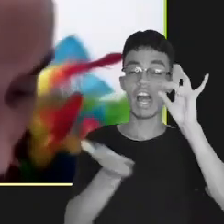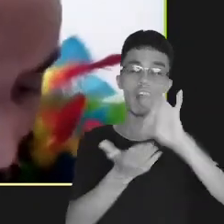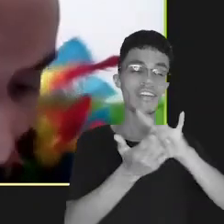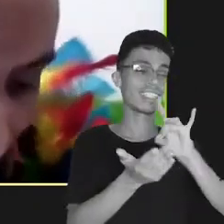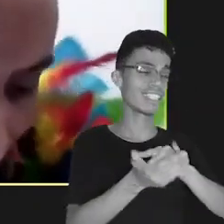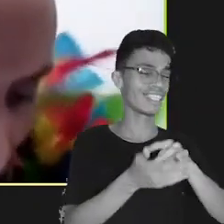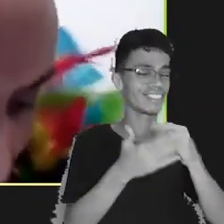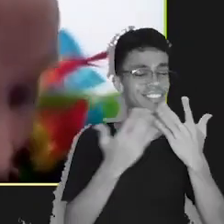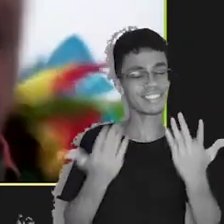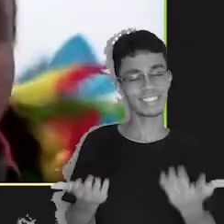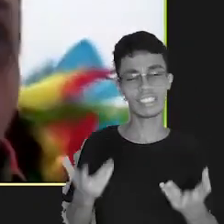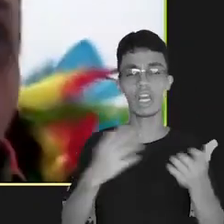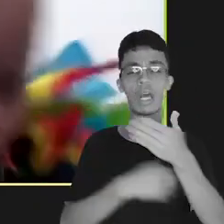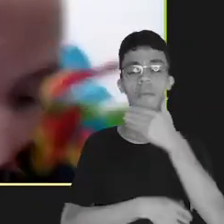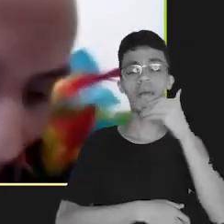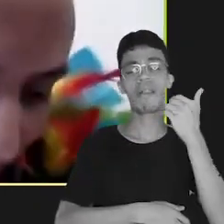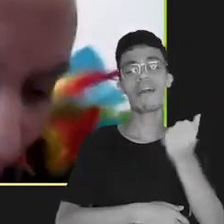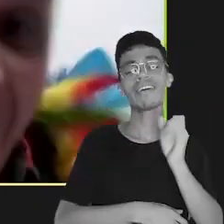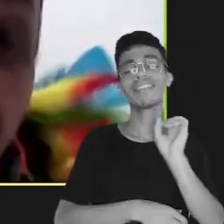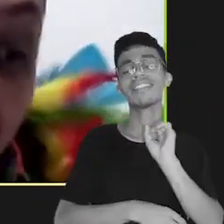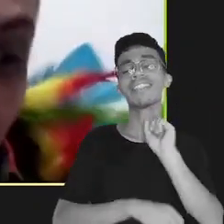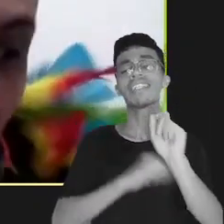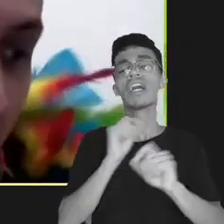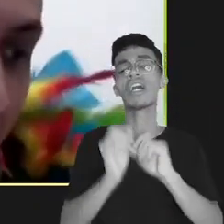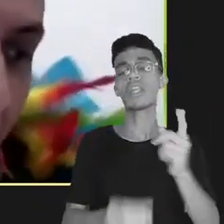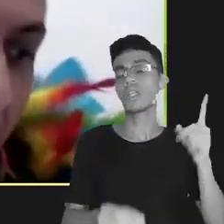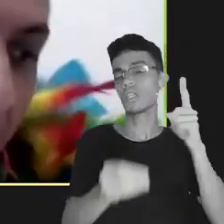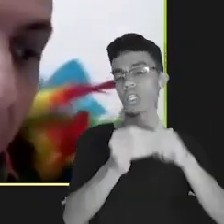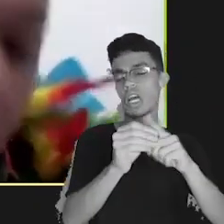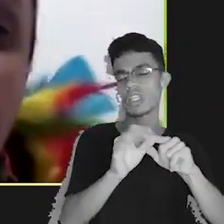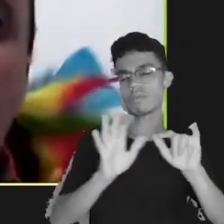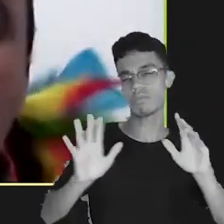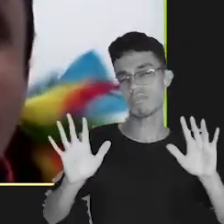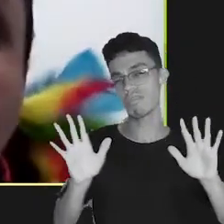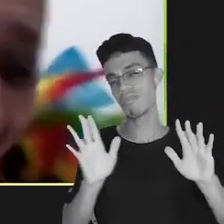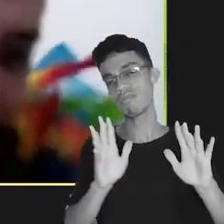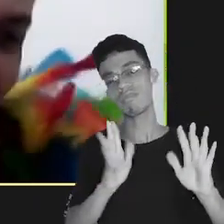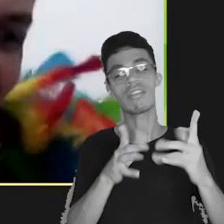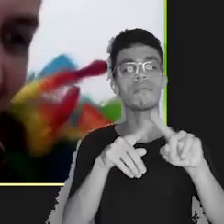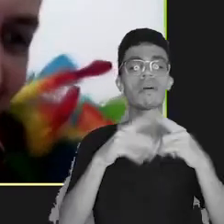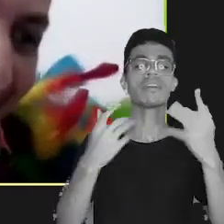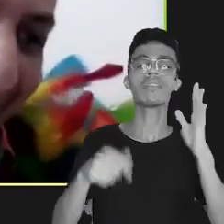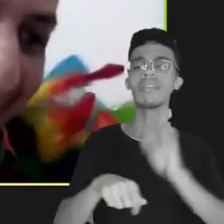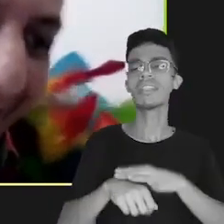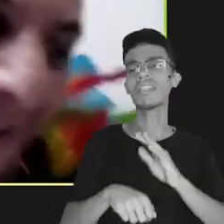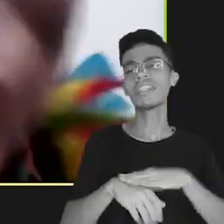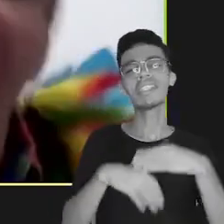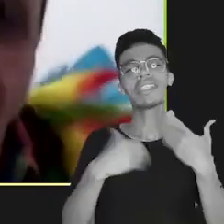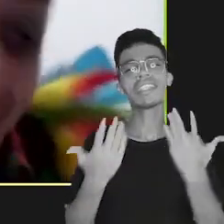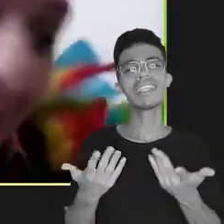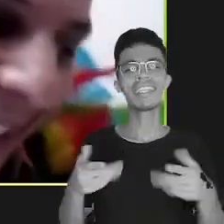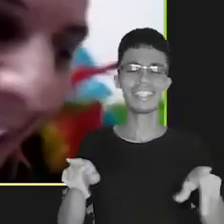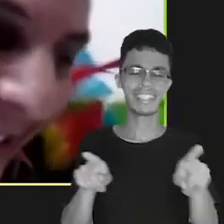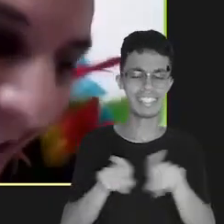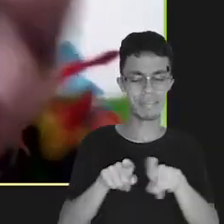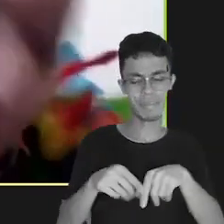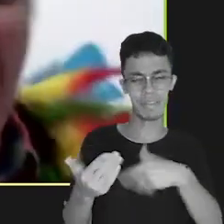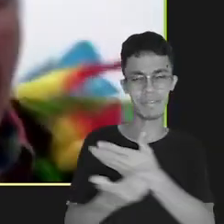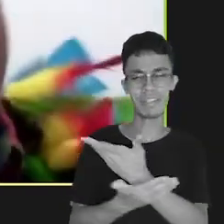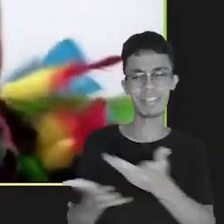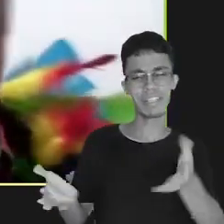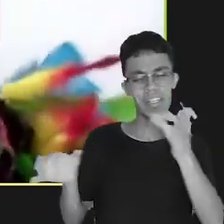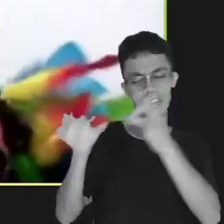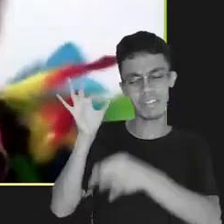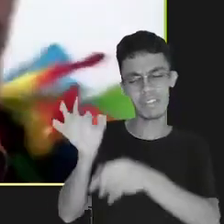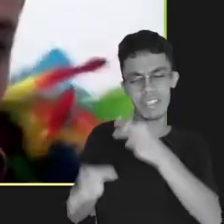não é recomendável visitar a cidade em rebelião. Mas que fazer? Também vossas excelências têm o